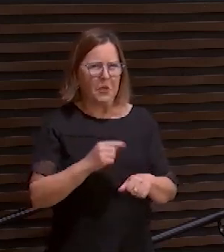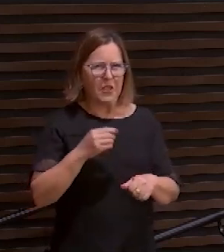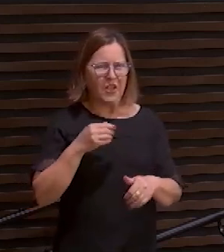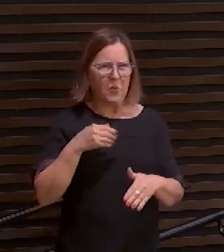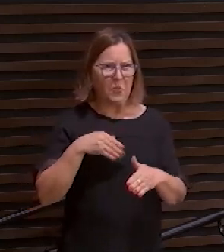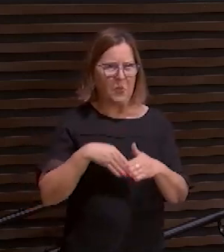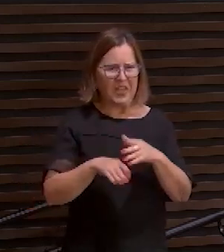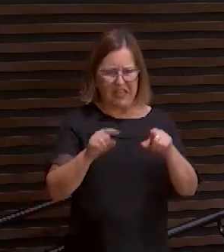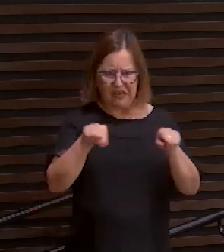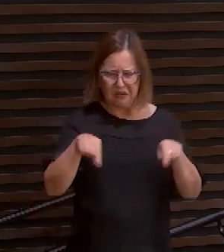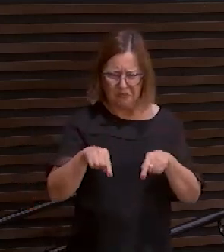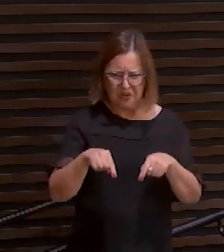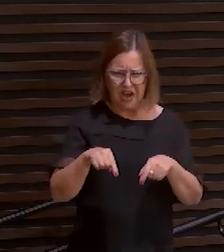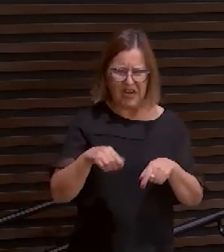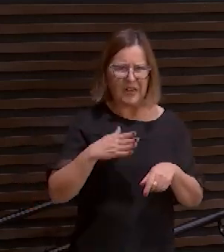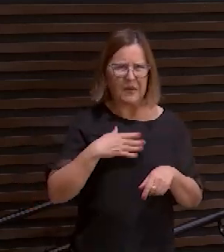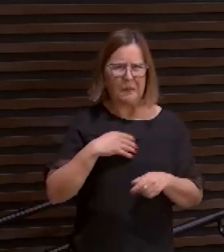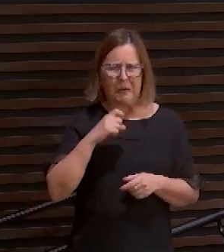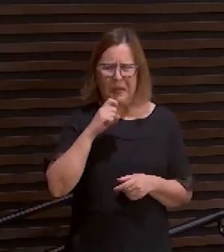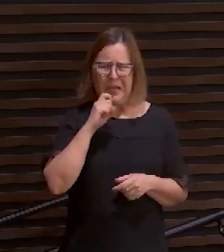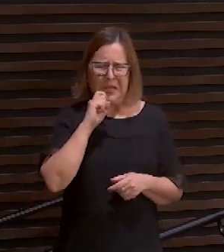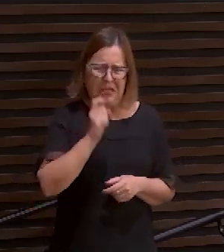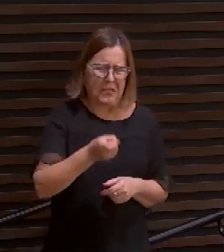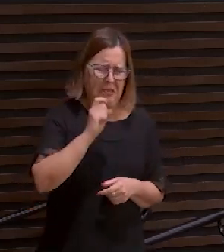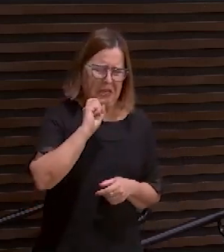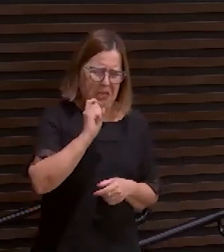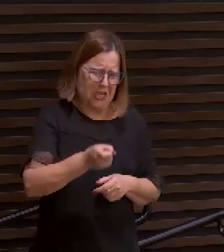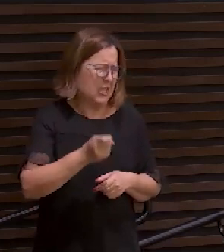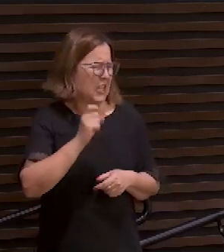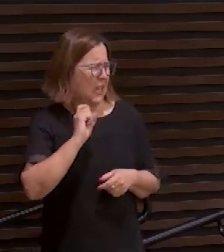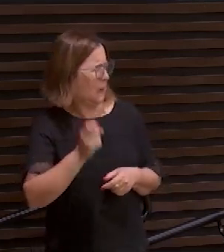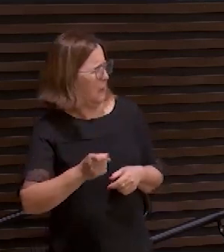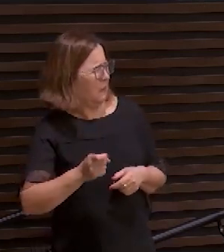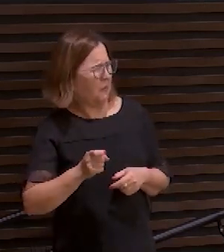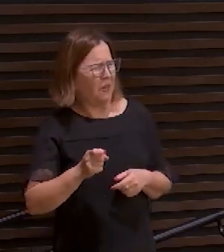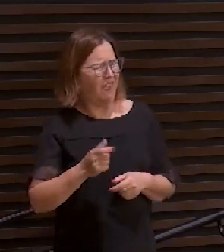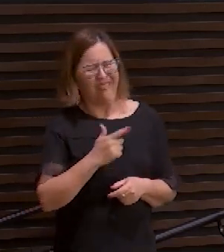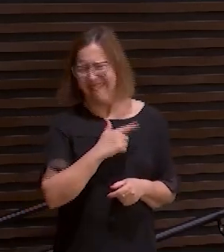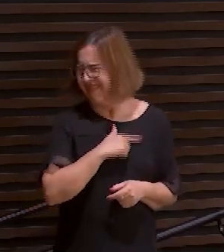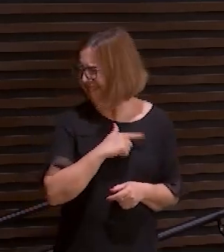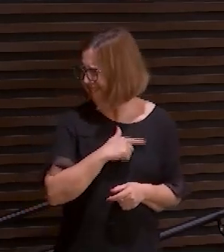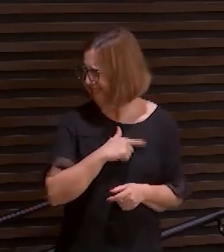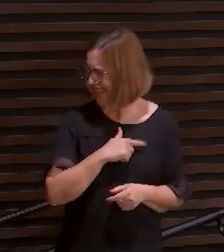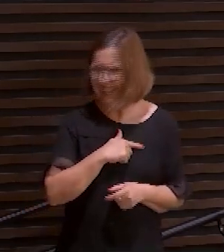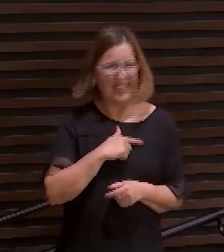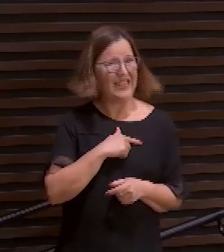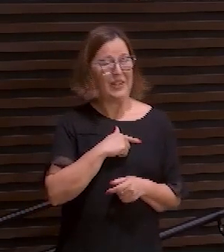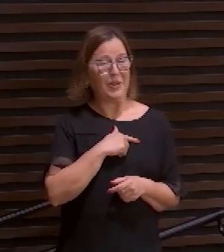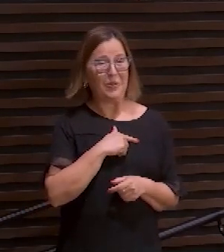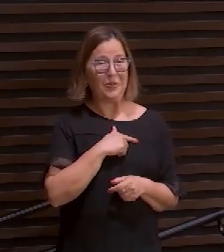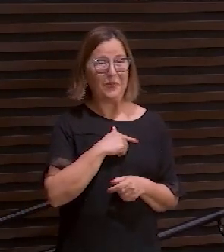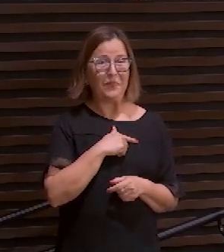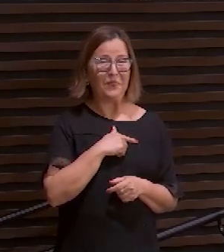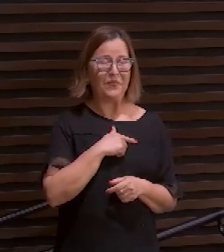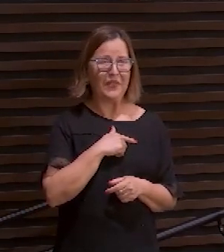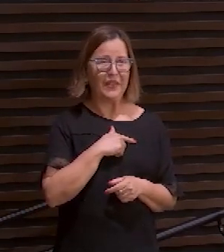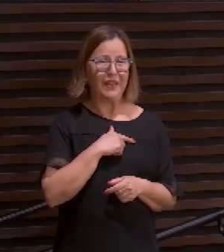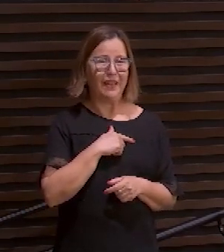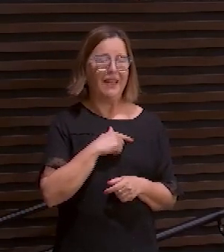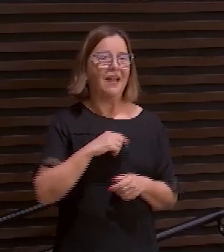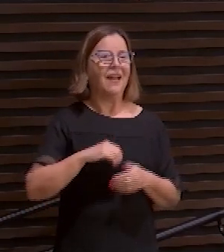para todos aqueles lugares onde ela tinha alguma propriedade, e fez uma verdadeira